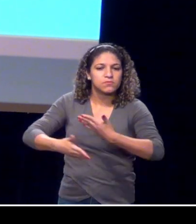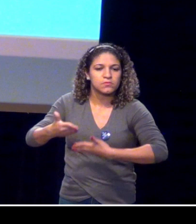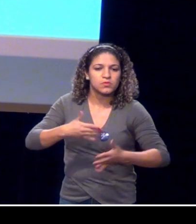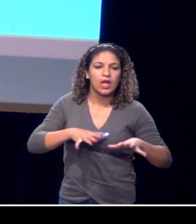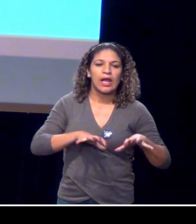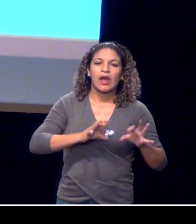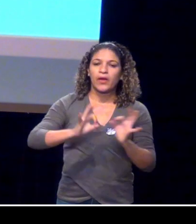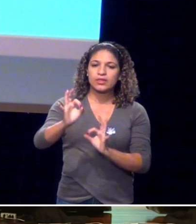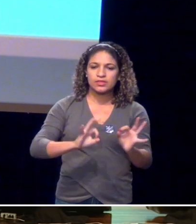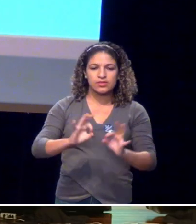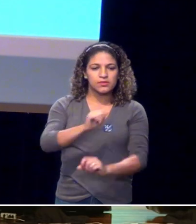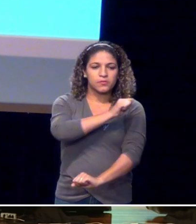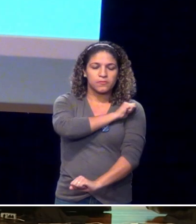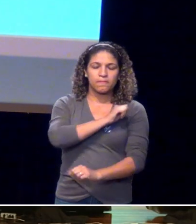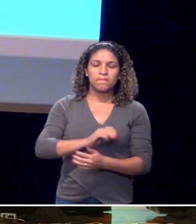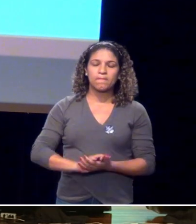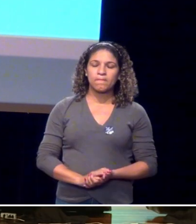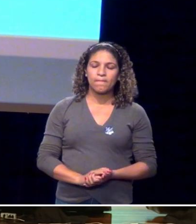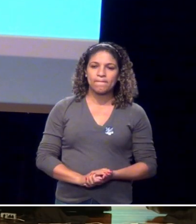seus alunos.